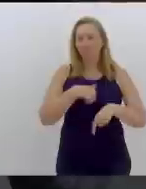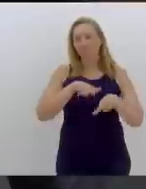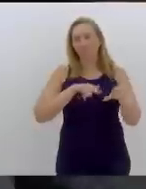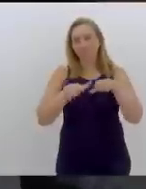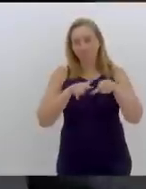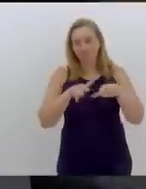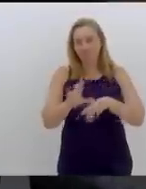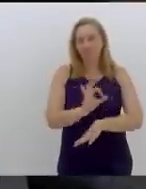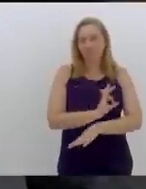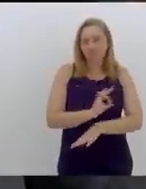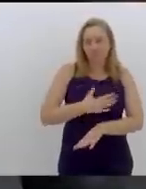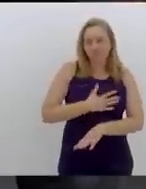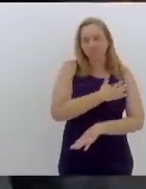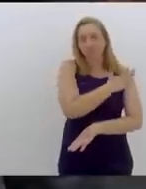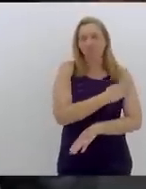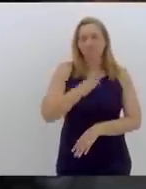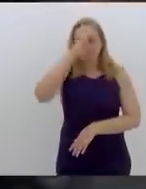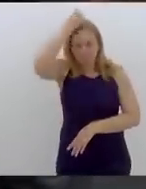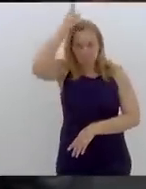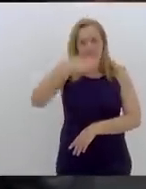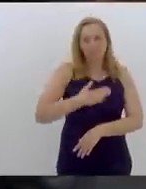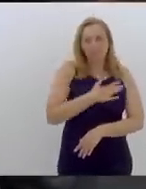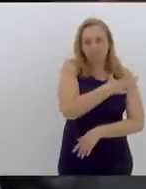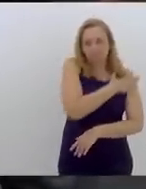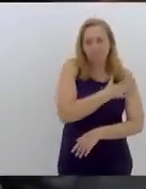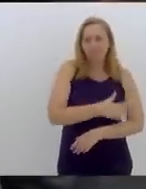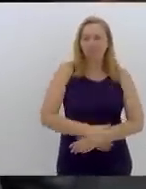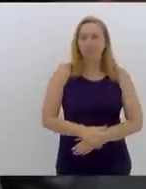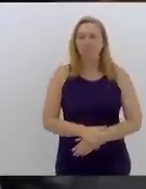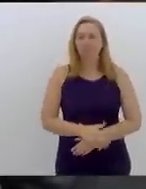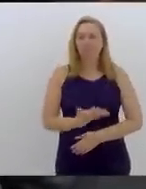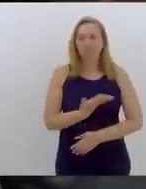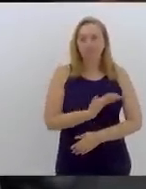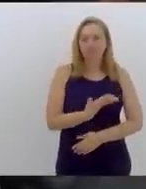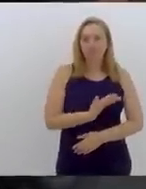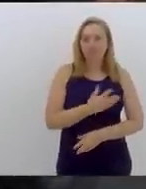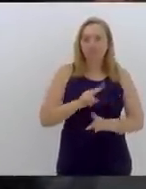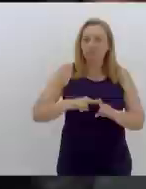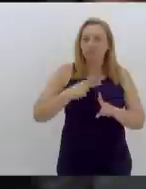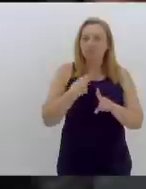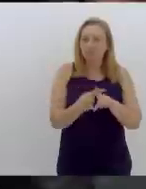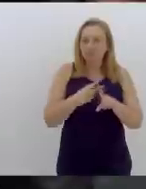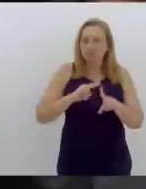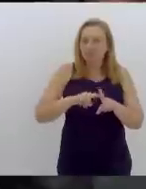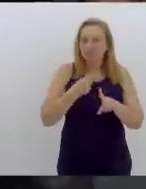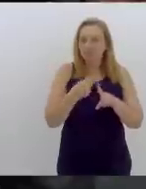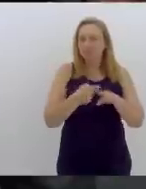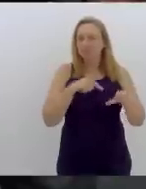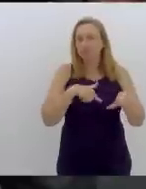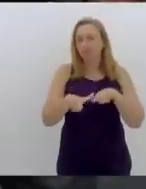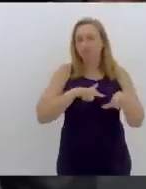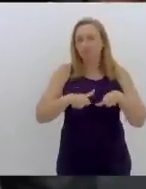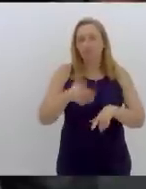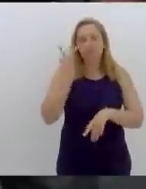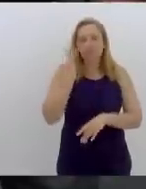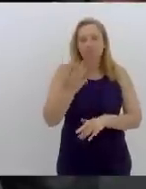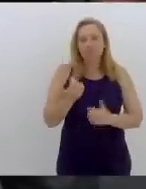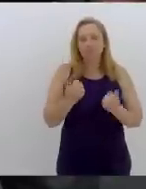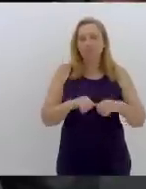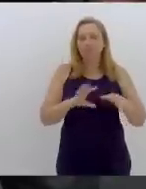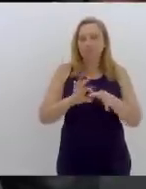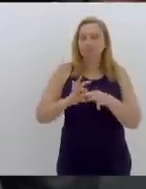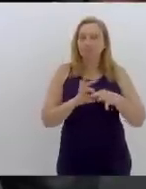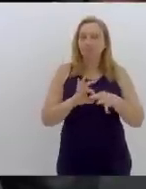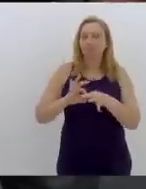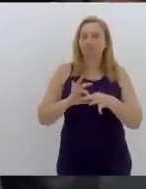com policiais militares bombeiro militares Eu tenho um colega que eles estão dobrando e dobrando de serviço eu acho que tem que haver uma união